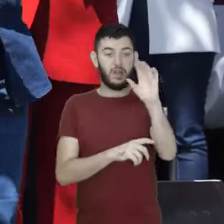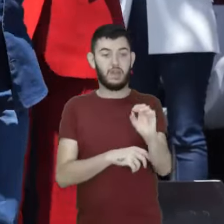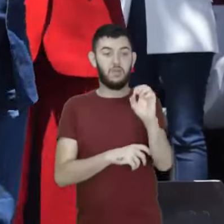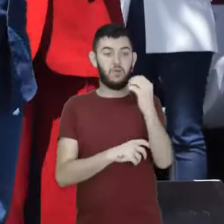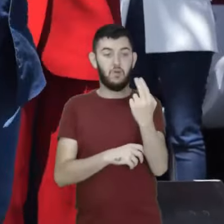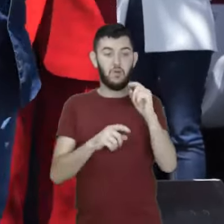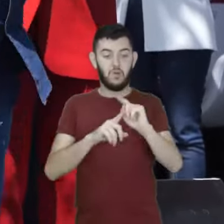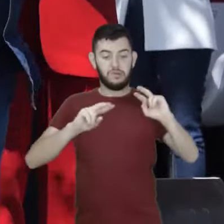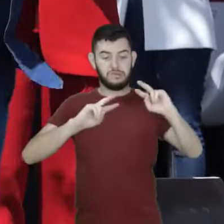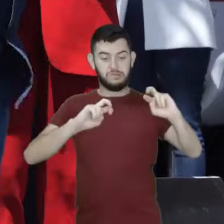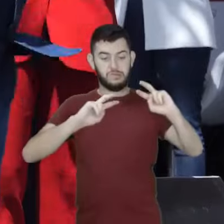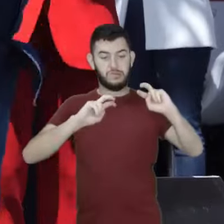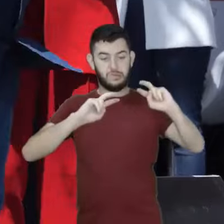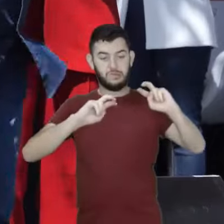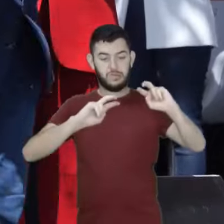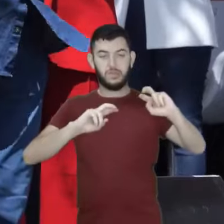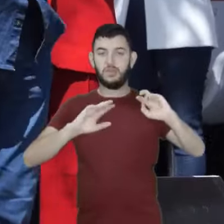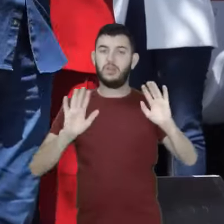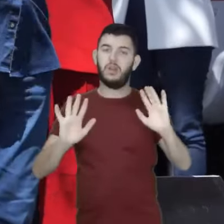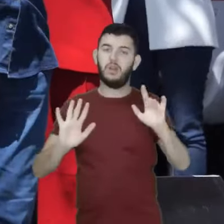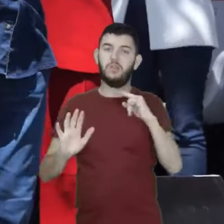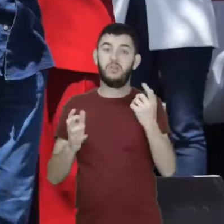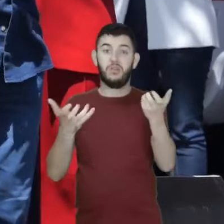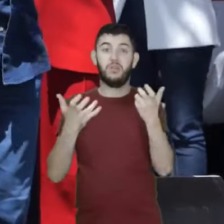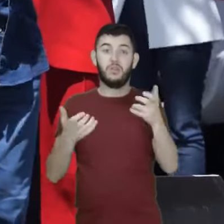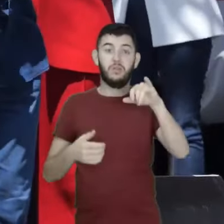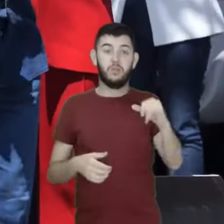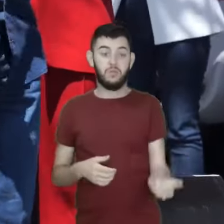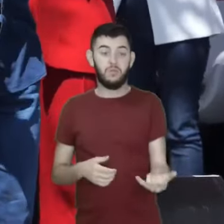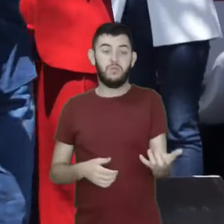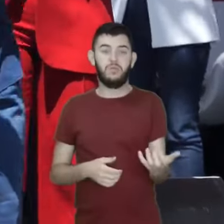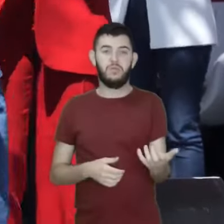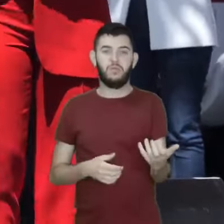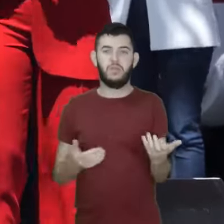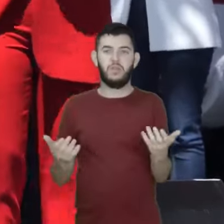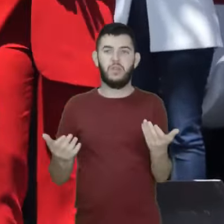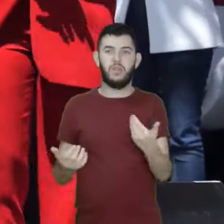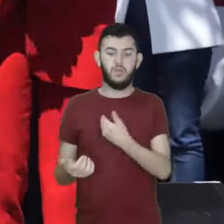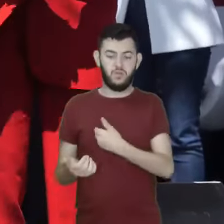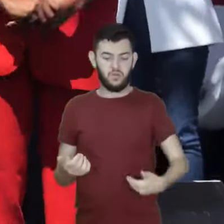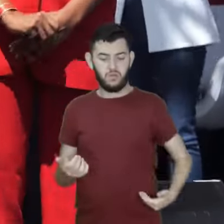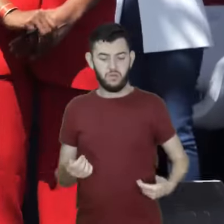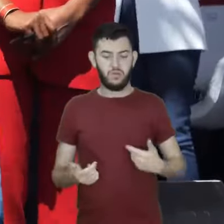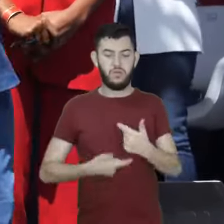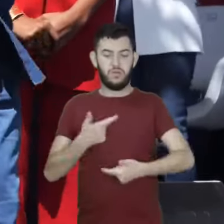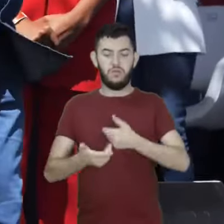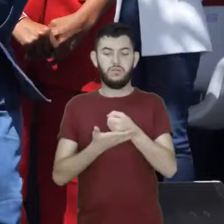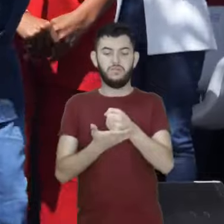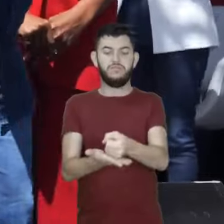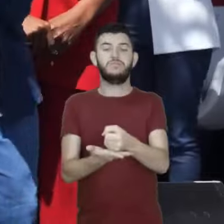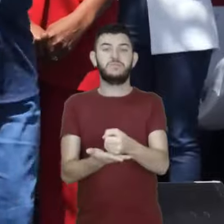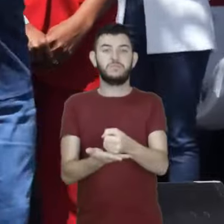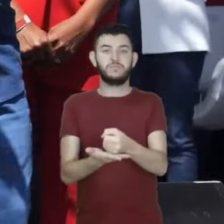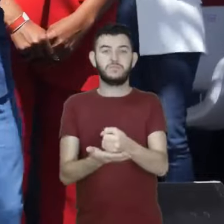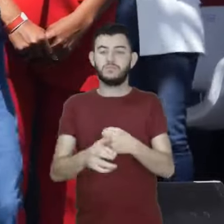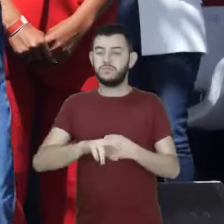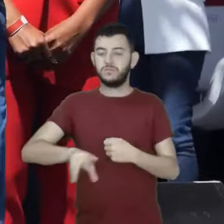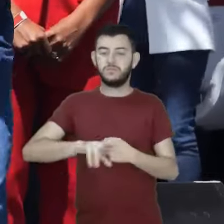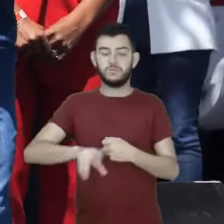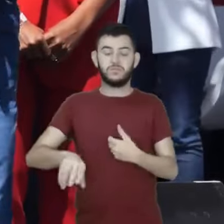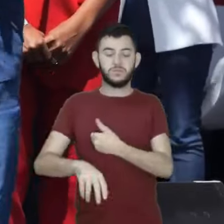apenas dar oportunidade. Não é o Estado que faz. O Estado abre as portas e quem vai fazer é